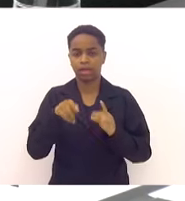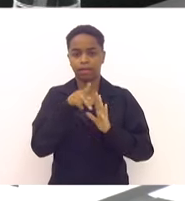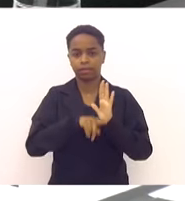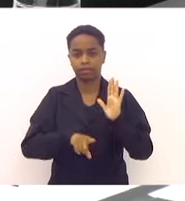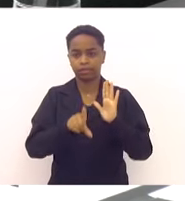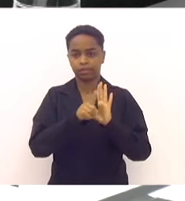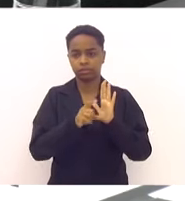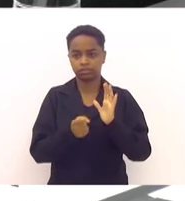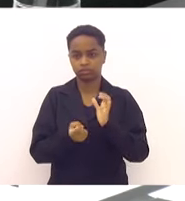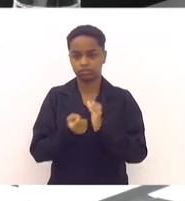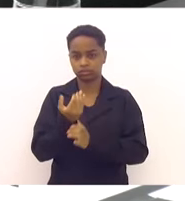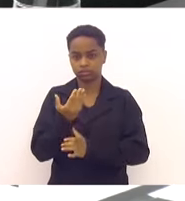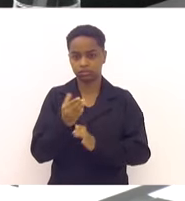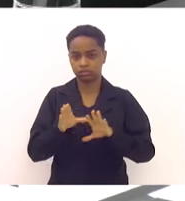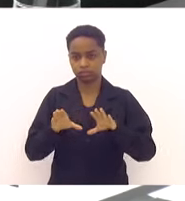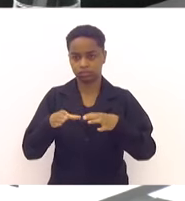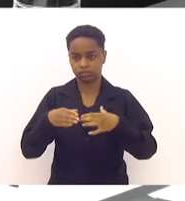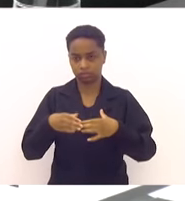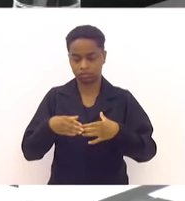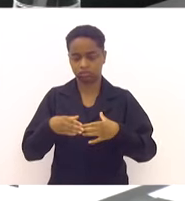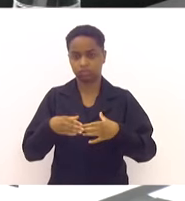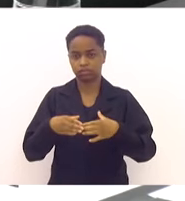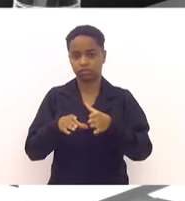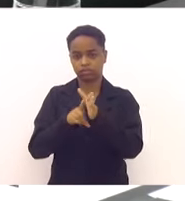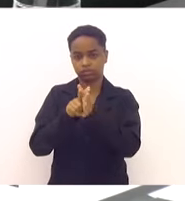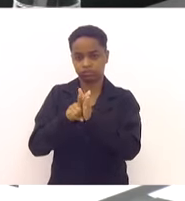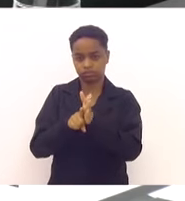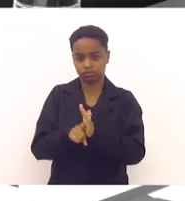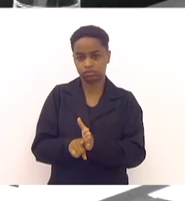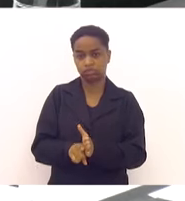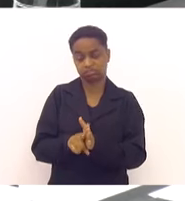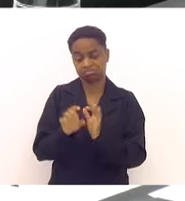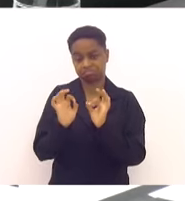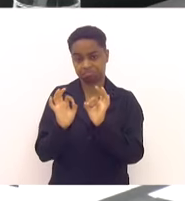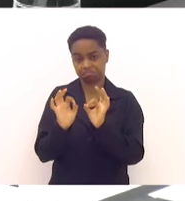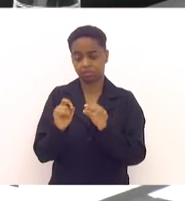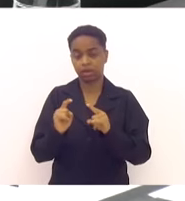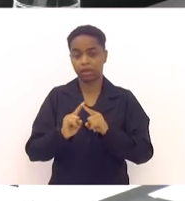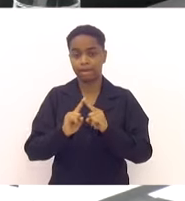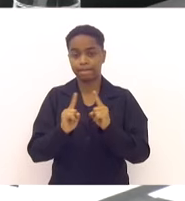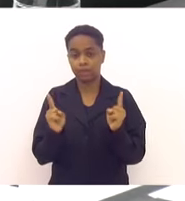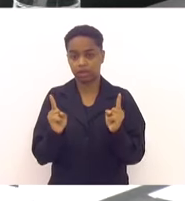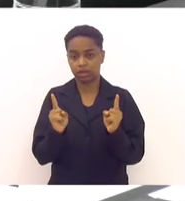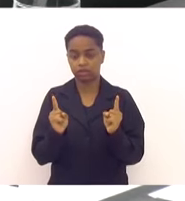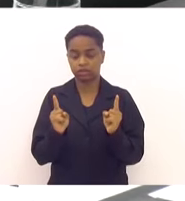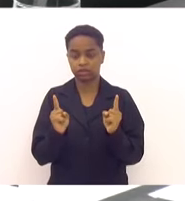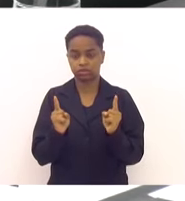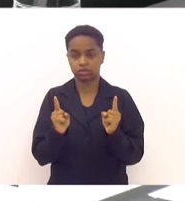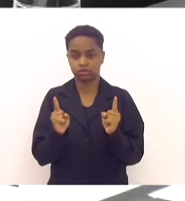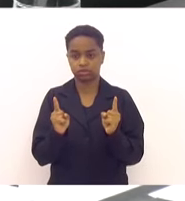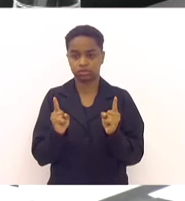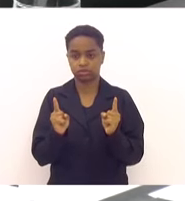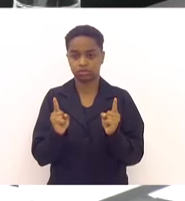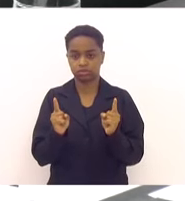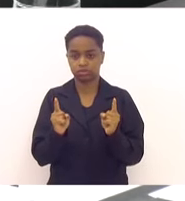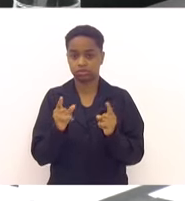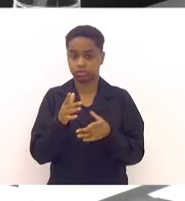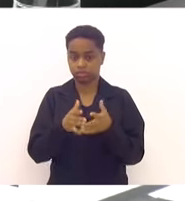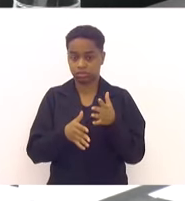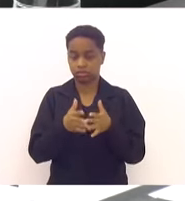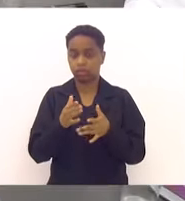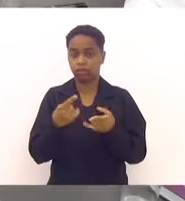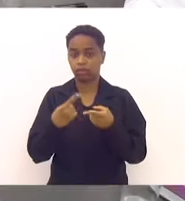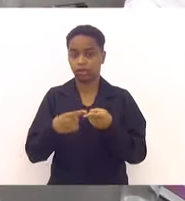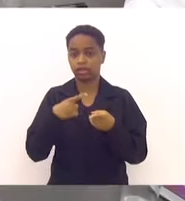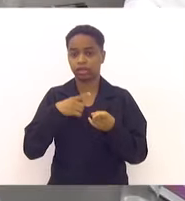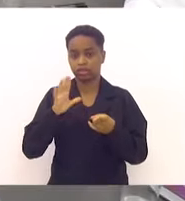autoria de uma comissão parlamentar de inquérito, que é muito nobre, mas, no entanto, há prejudicabilidade em